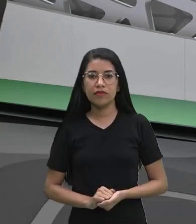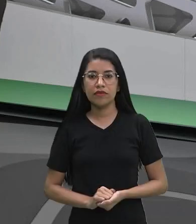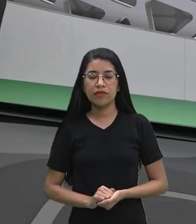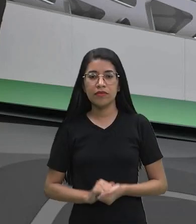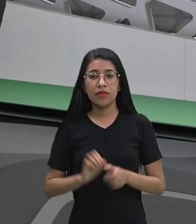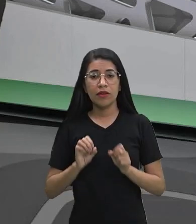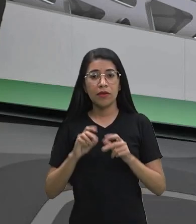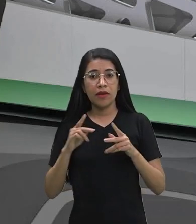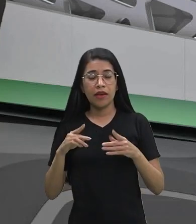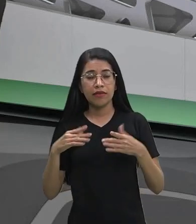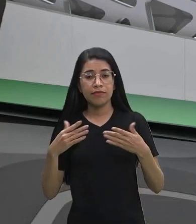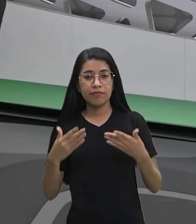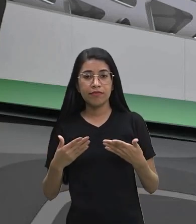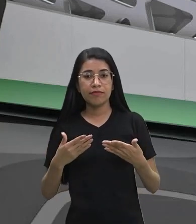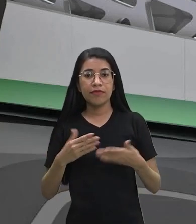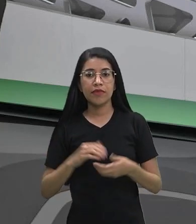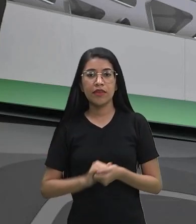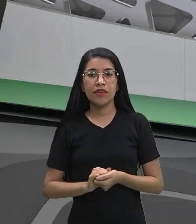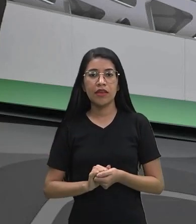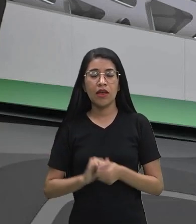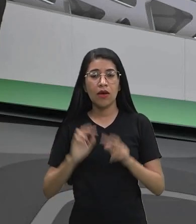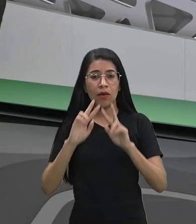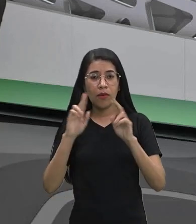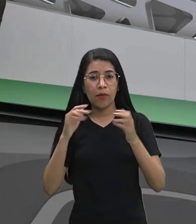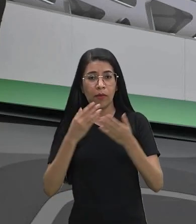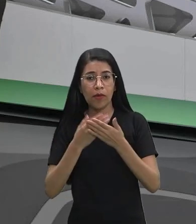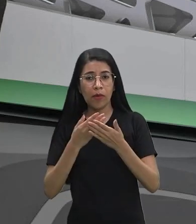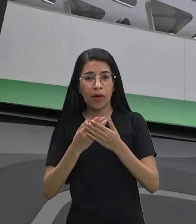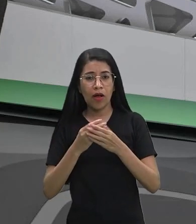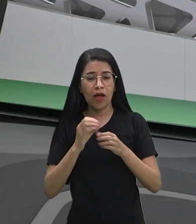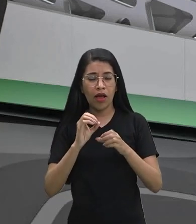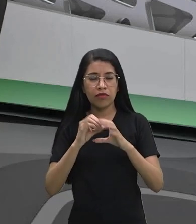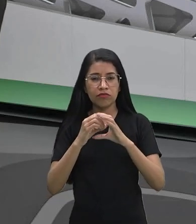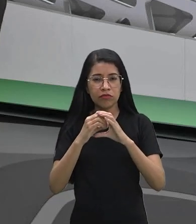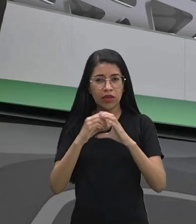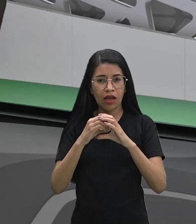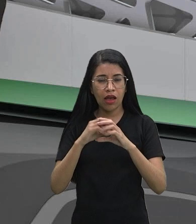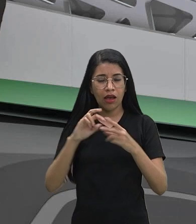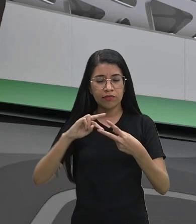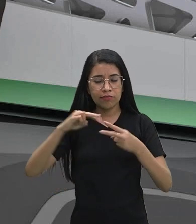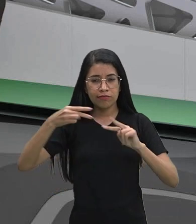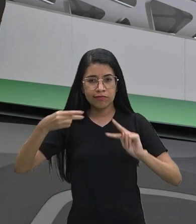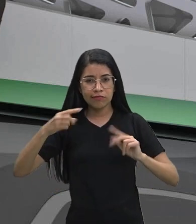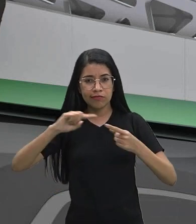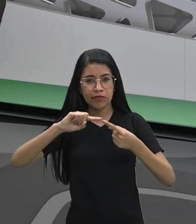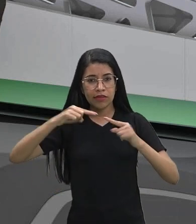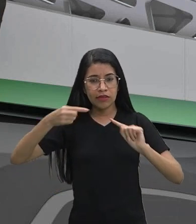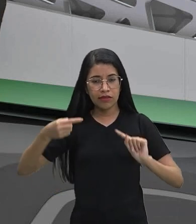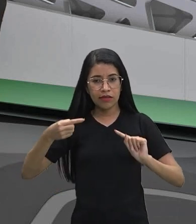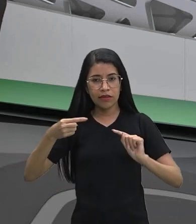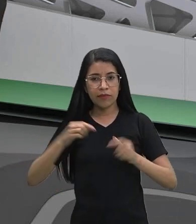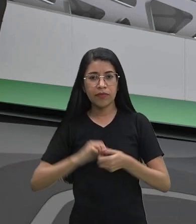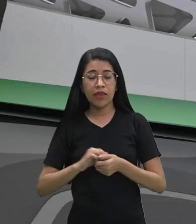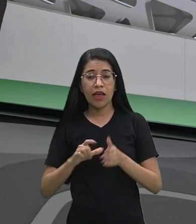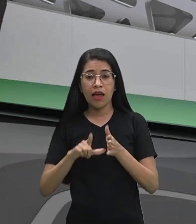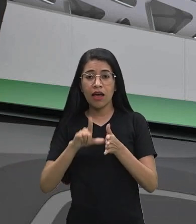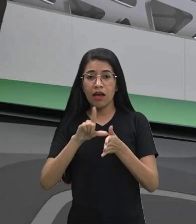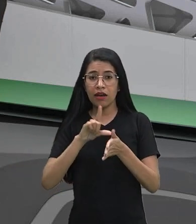Muito bem, queridos, a gente vai falar hoje sobre células, sobre DNA e RNA. E antes